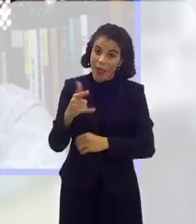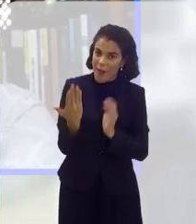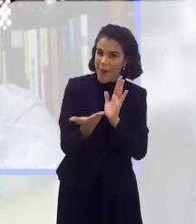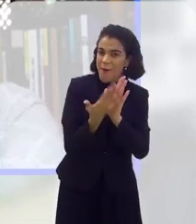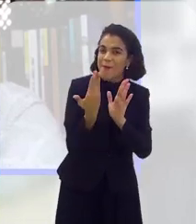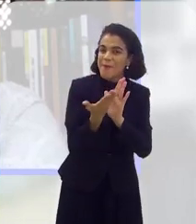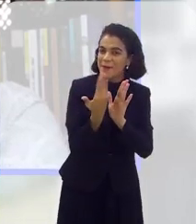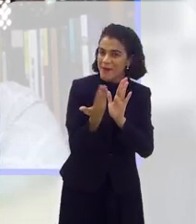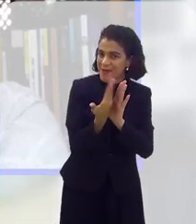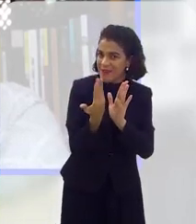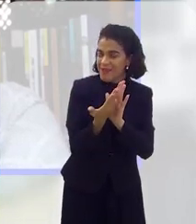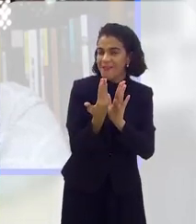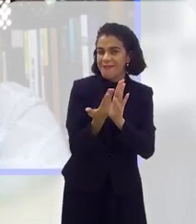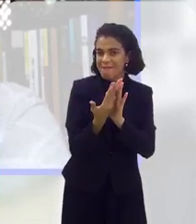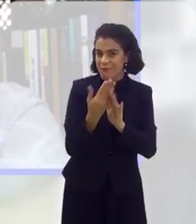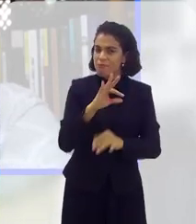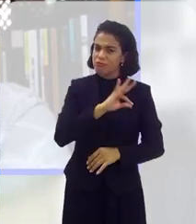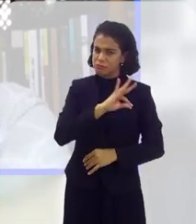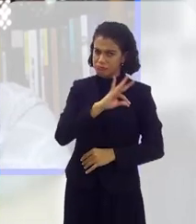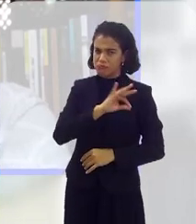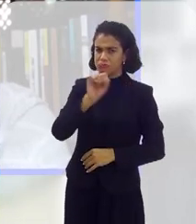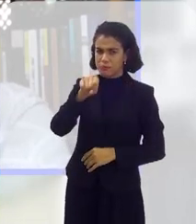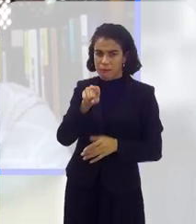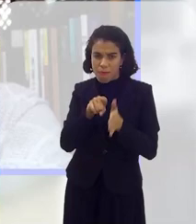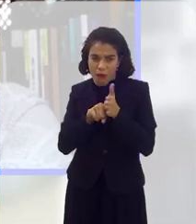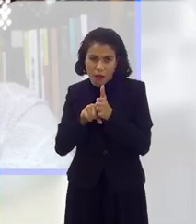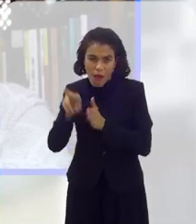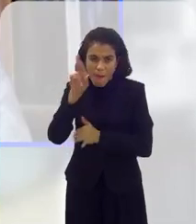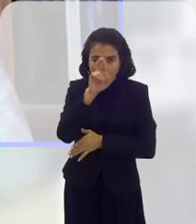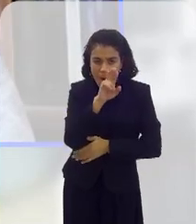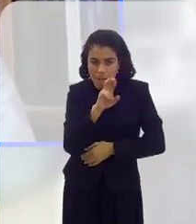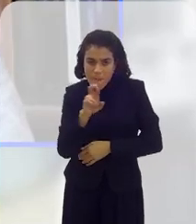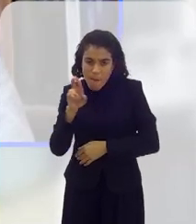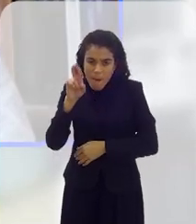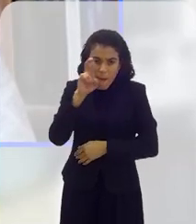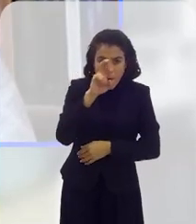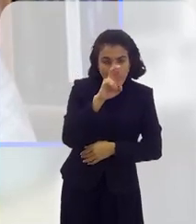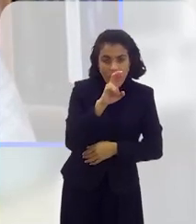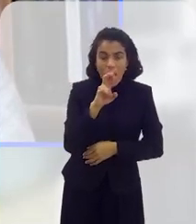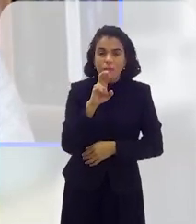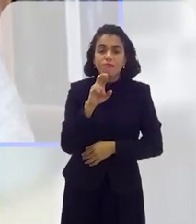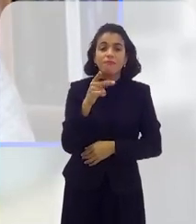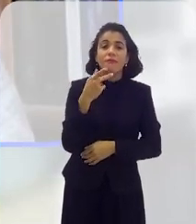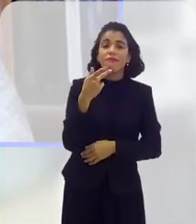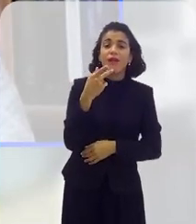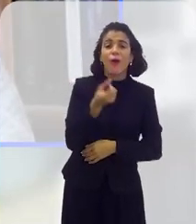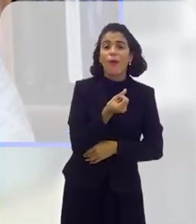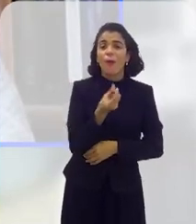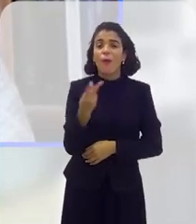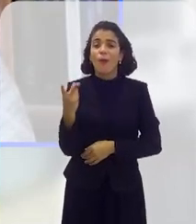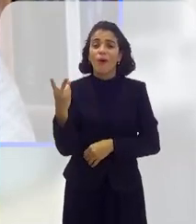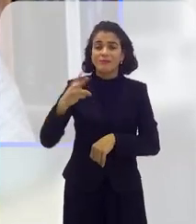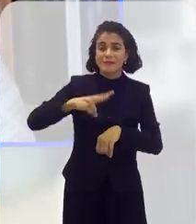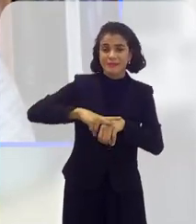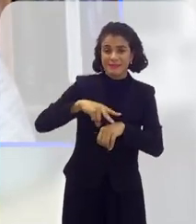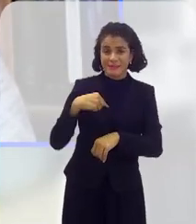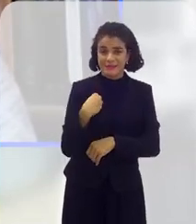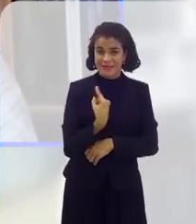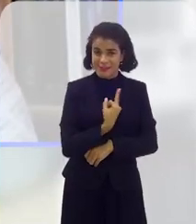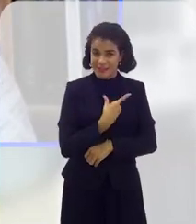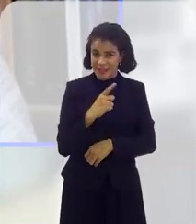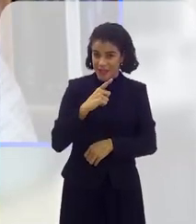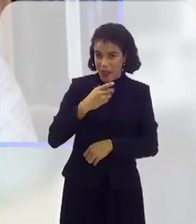livro, é um livro. Policial, sim, investigativo, mas a ideia é dizer quantas vezes que a gente tem